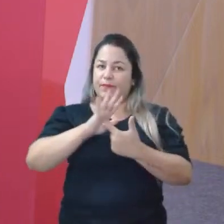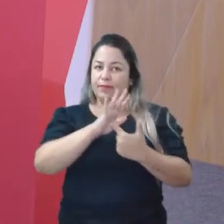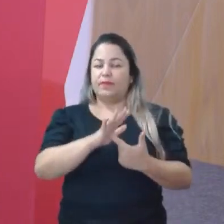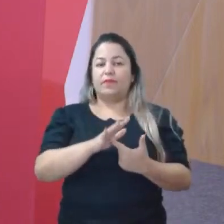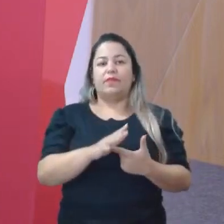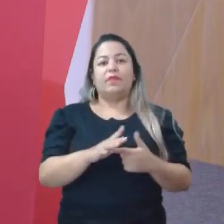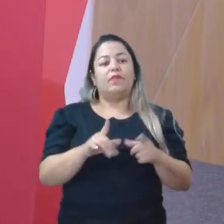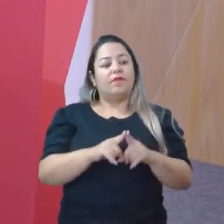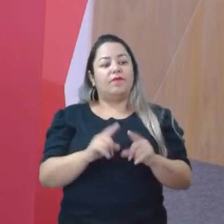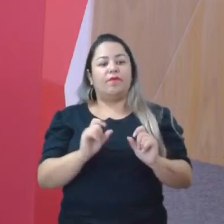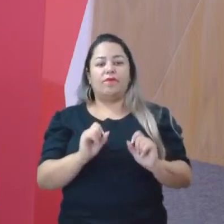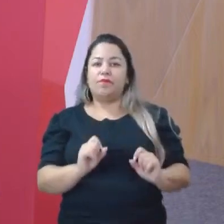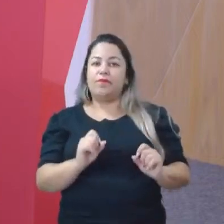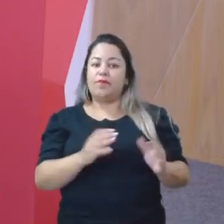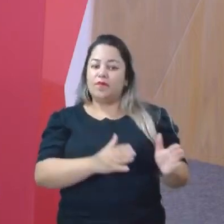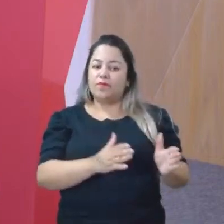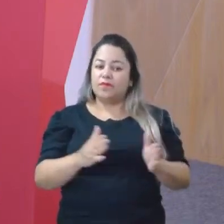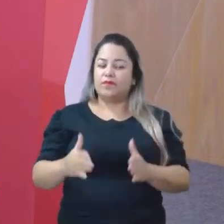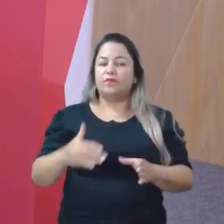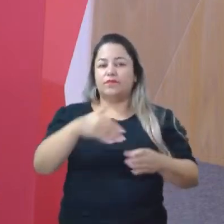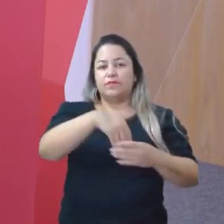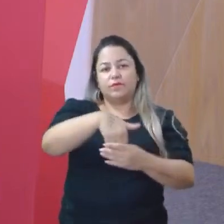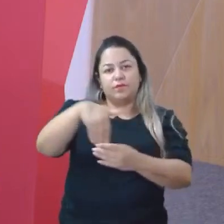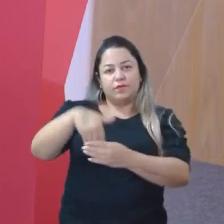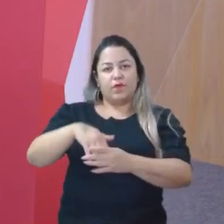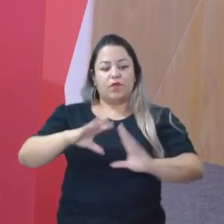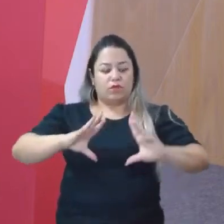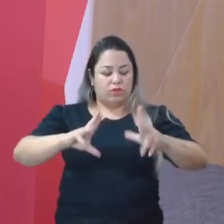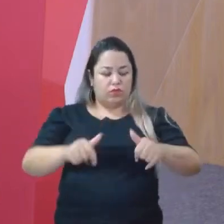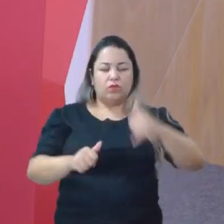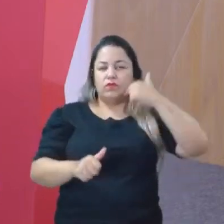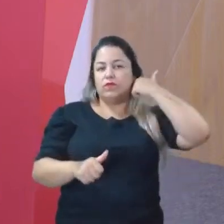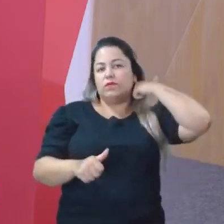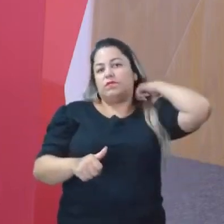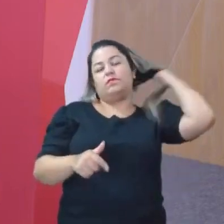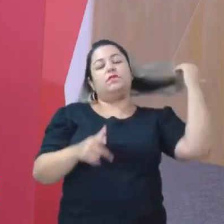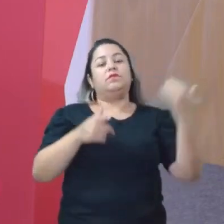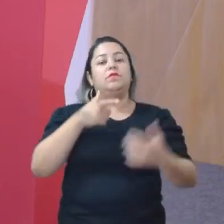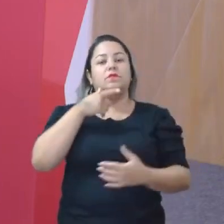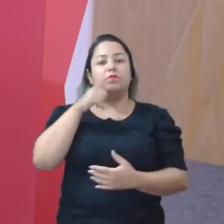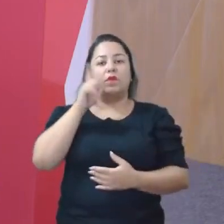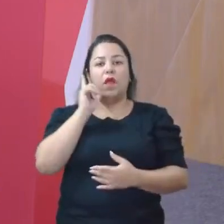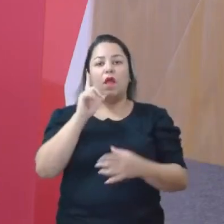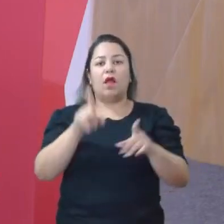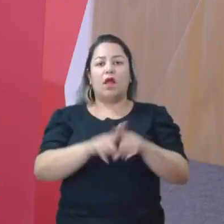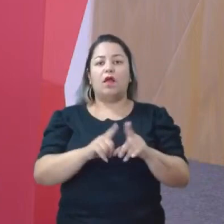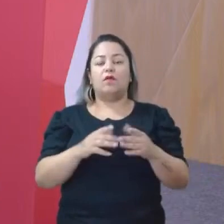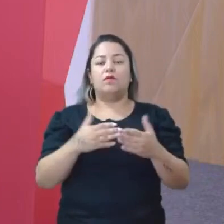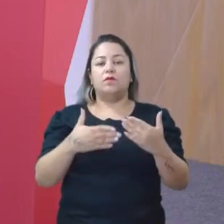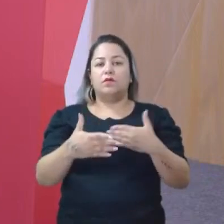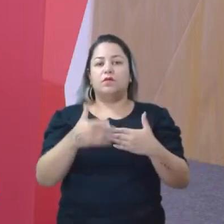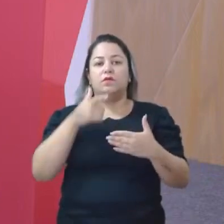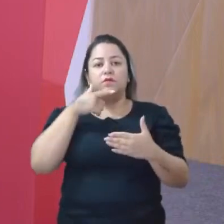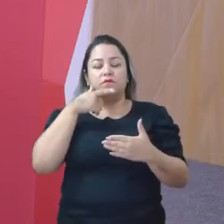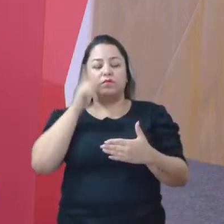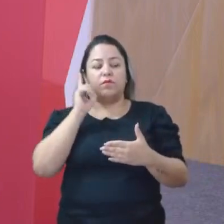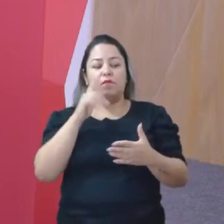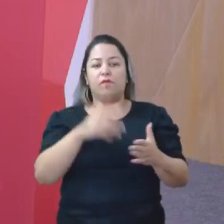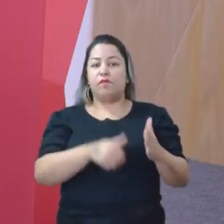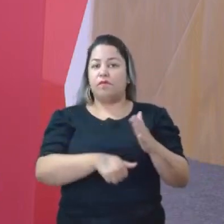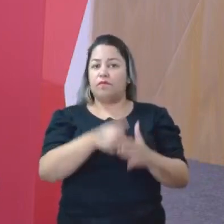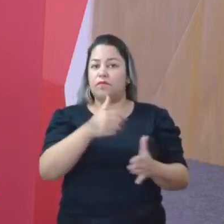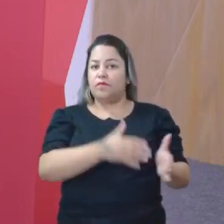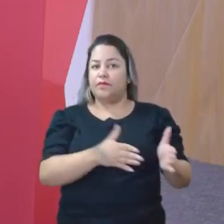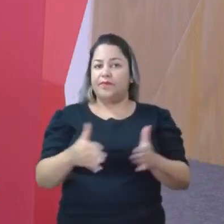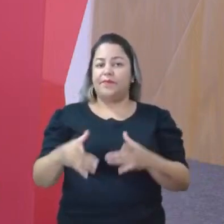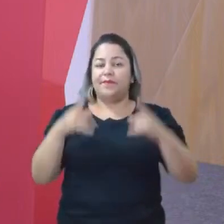algum tempo durante esse processo eleitoral todo, né? Mesmo antes, aí, durante a campanha, antes do primeiro turno, que são os